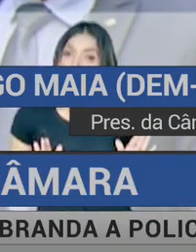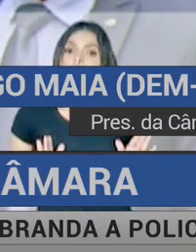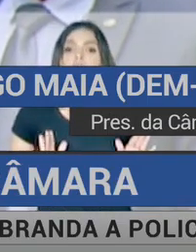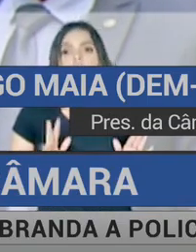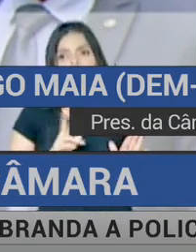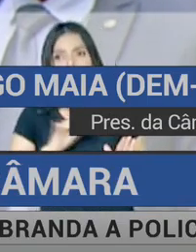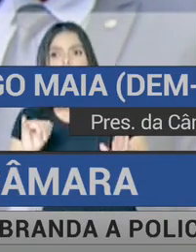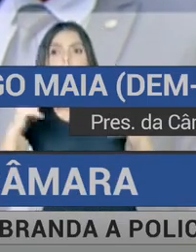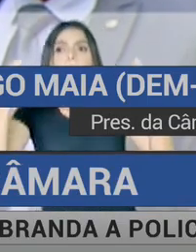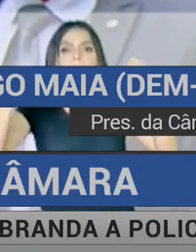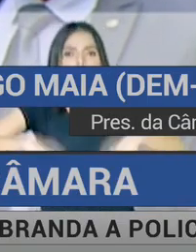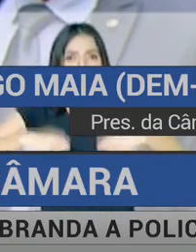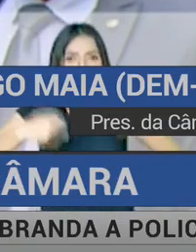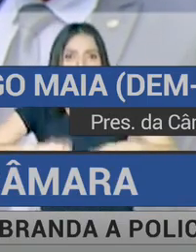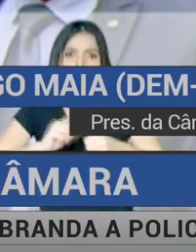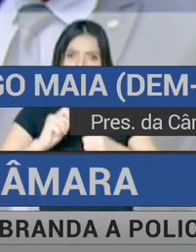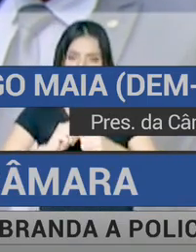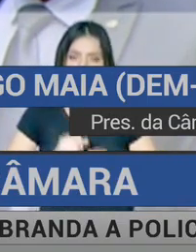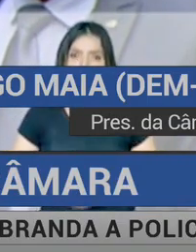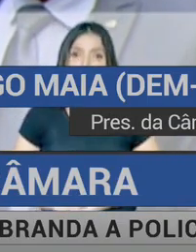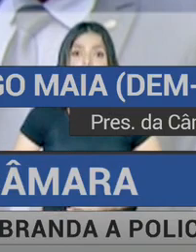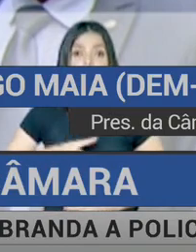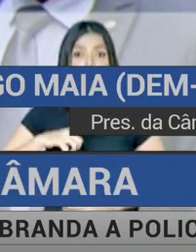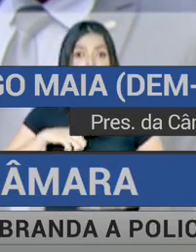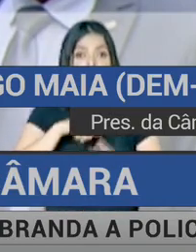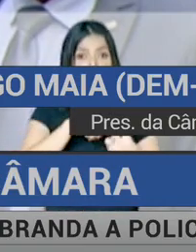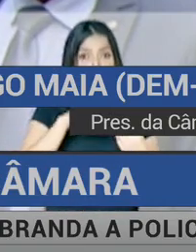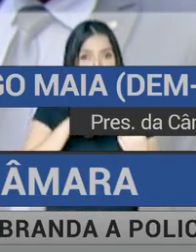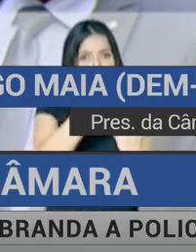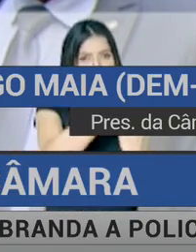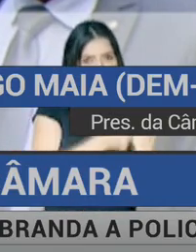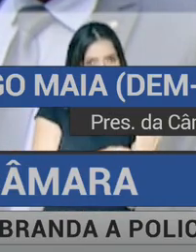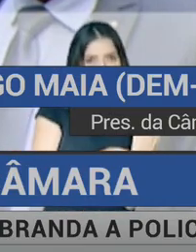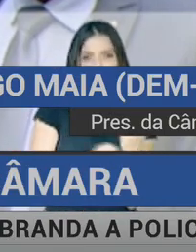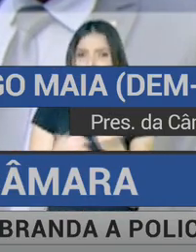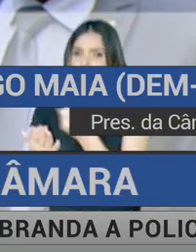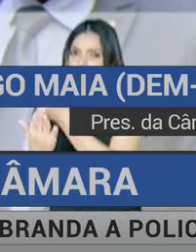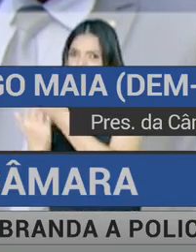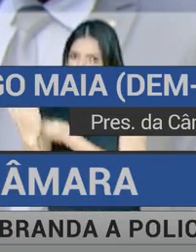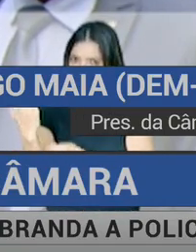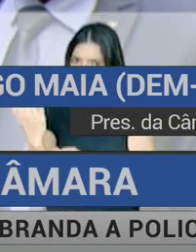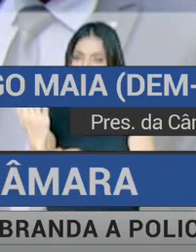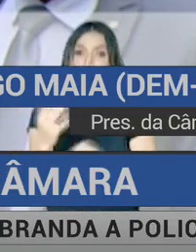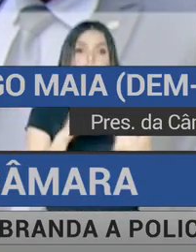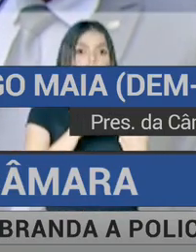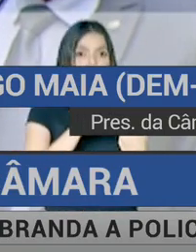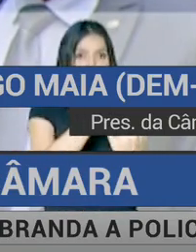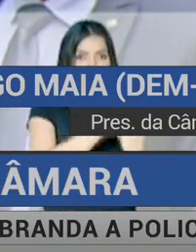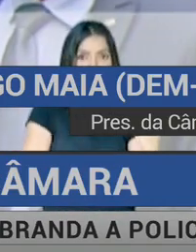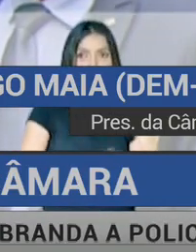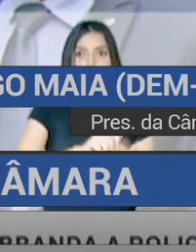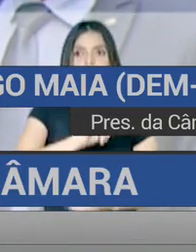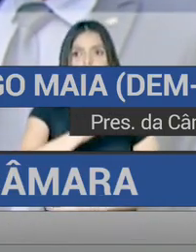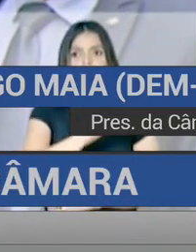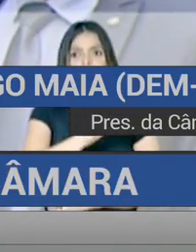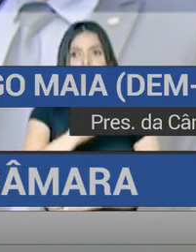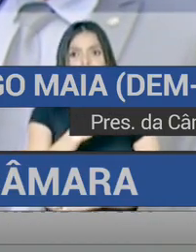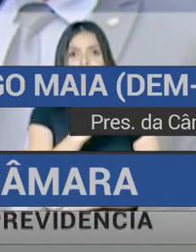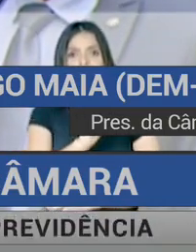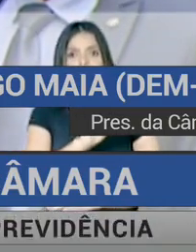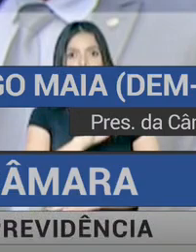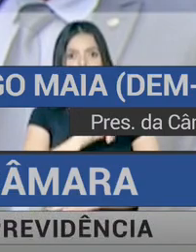que nós vamos precisar fazer. Eu tenho dois grandes textos aqui. Um do Armínio com a Carla